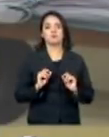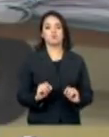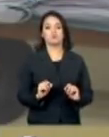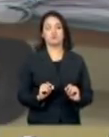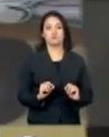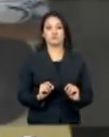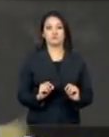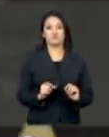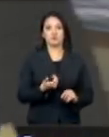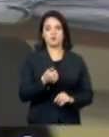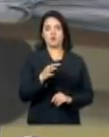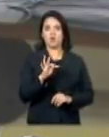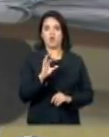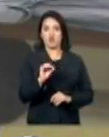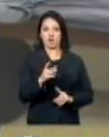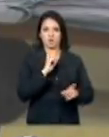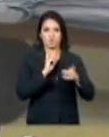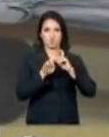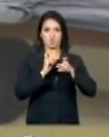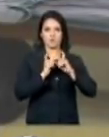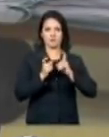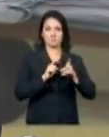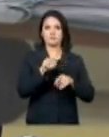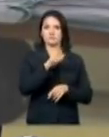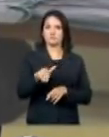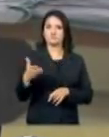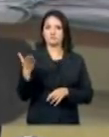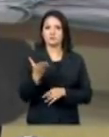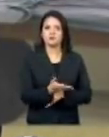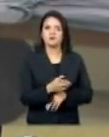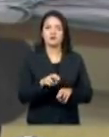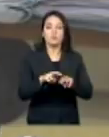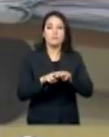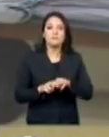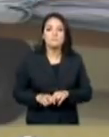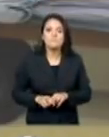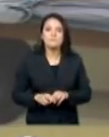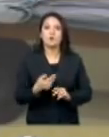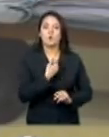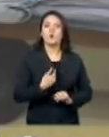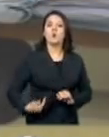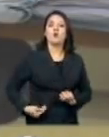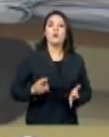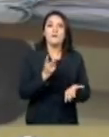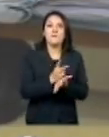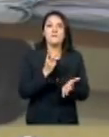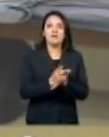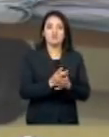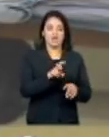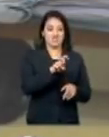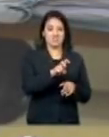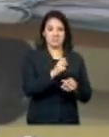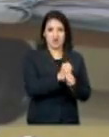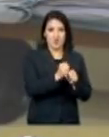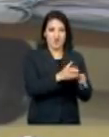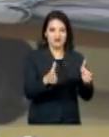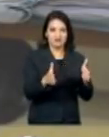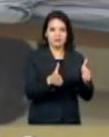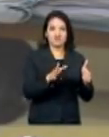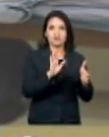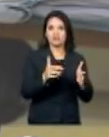administrativo quem vai atender as três mais na administração mesmo quando já decorrido o prazo decadencial